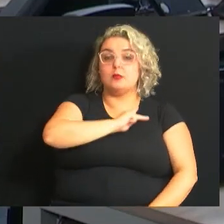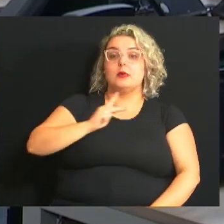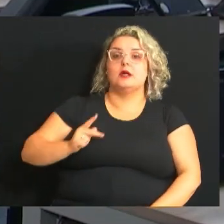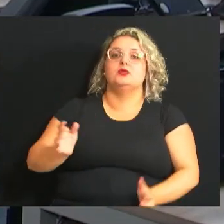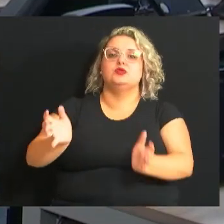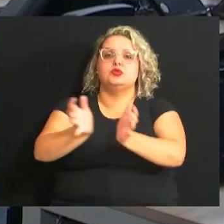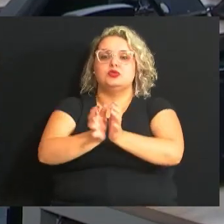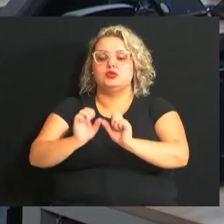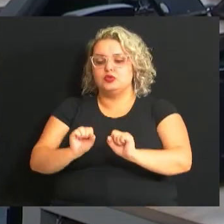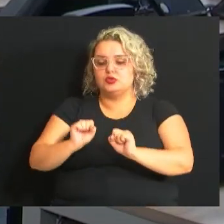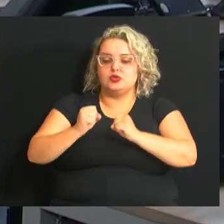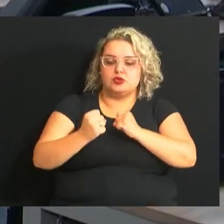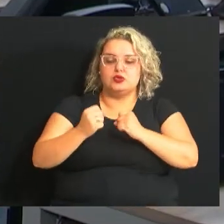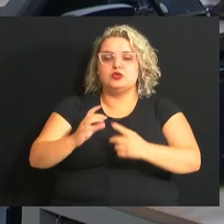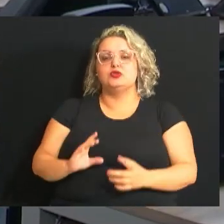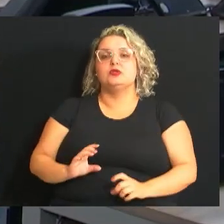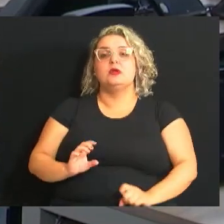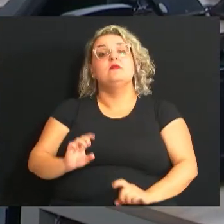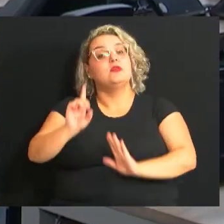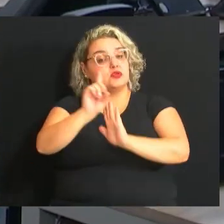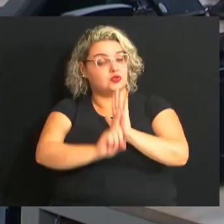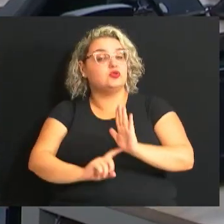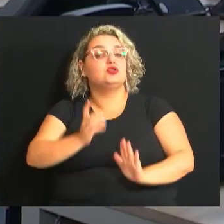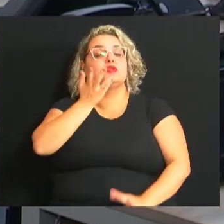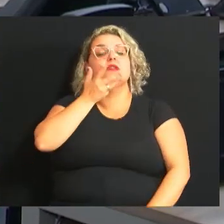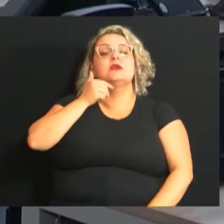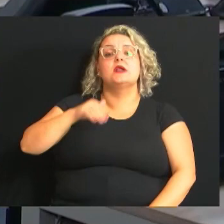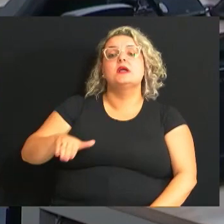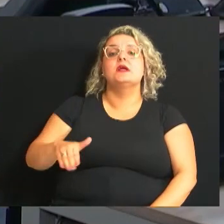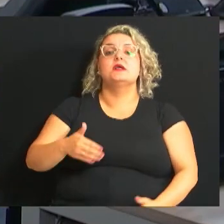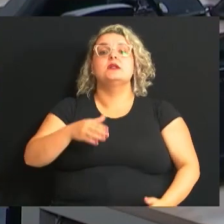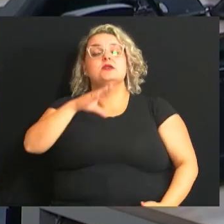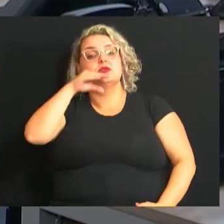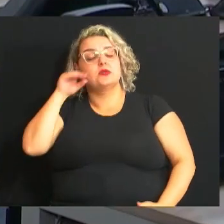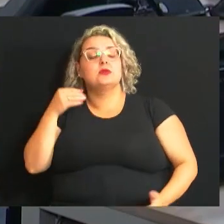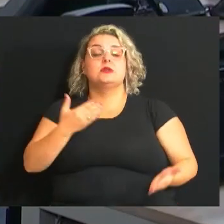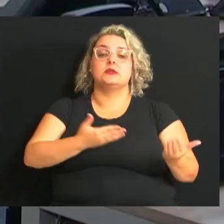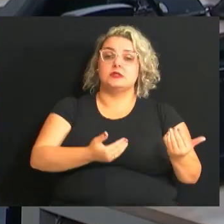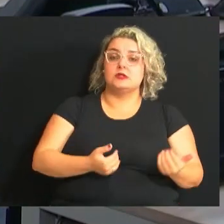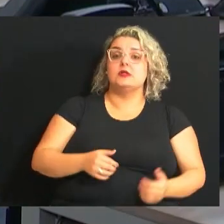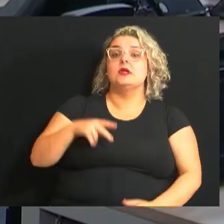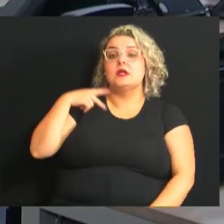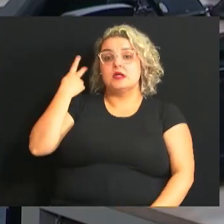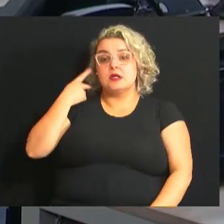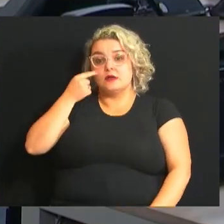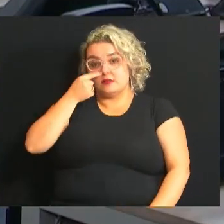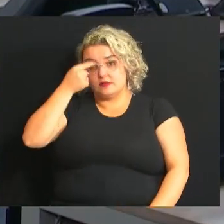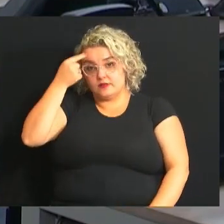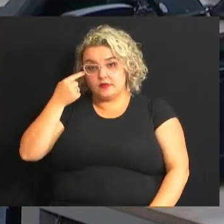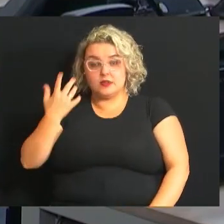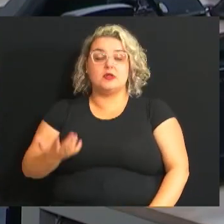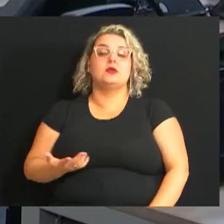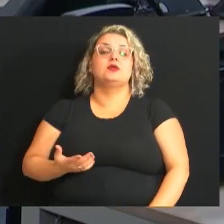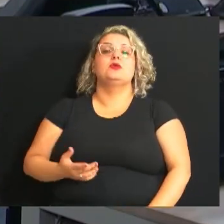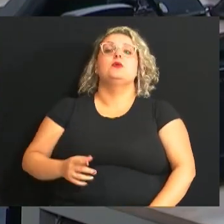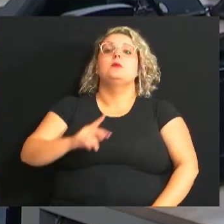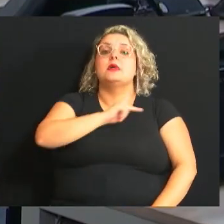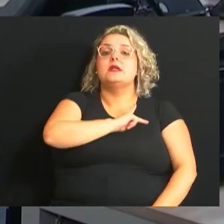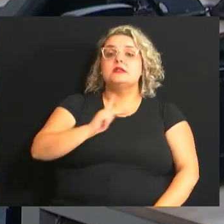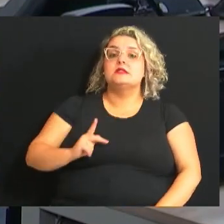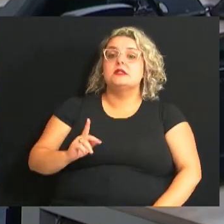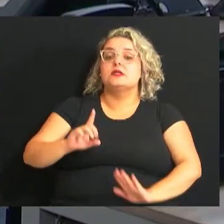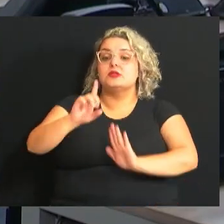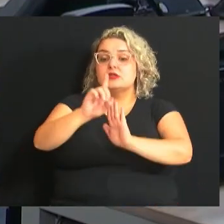do Direito da Criança, do Adolescente e da Juventude, e a vereadora Paula Miguel, presidente da Comissão de Direitos Humanos. Nós